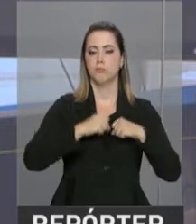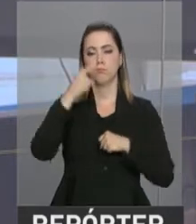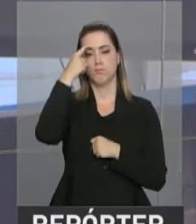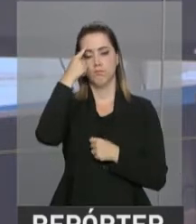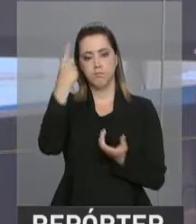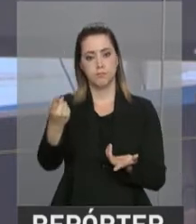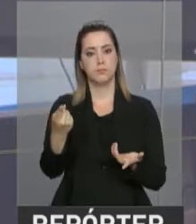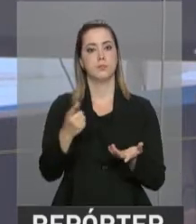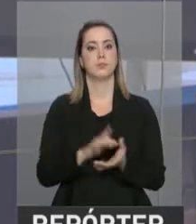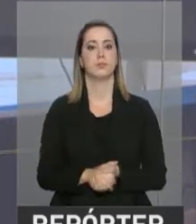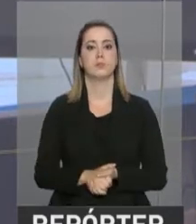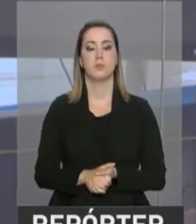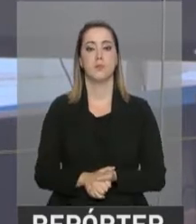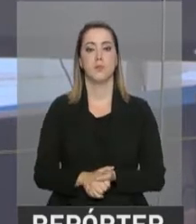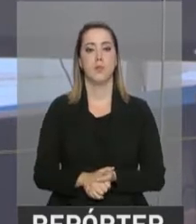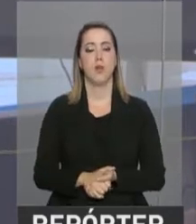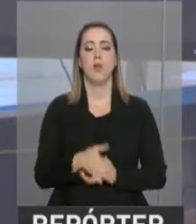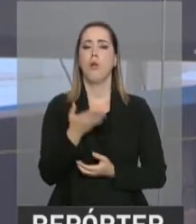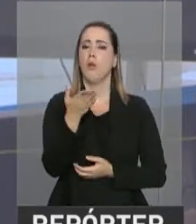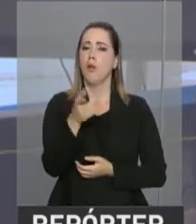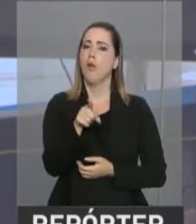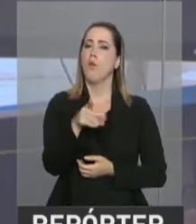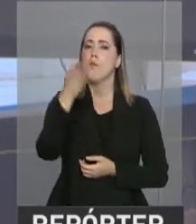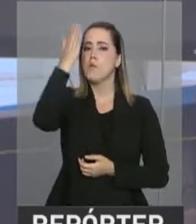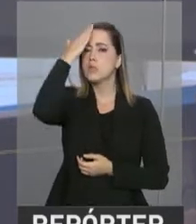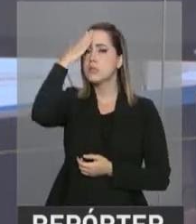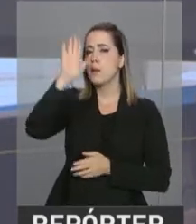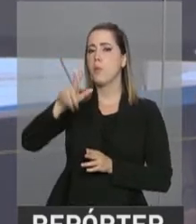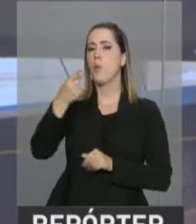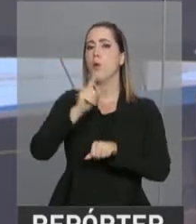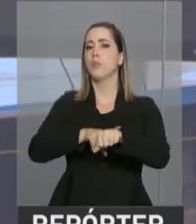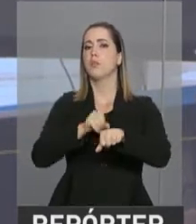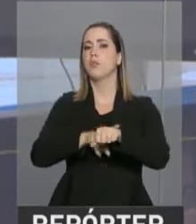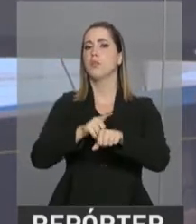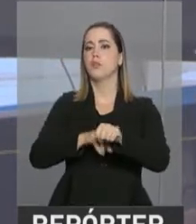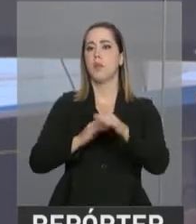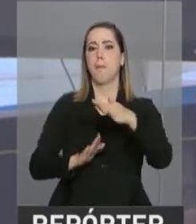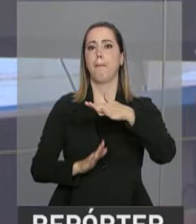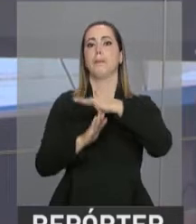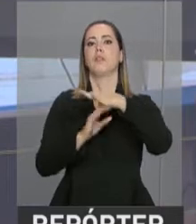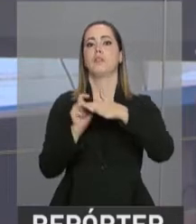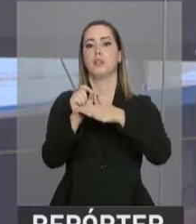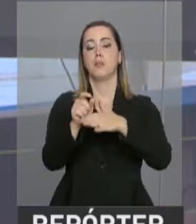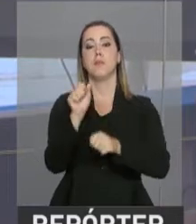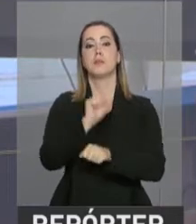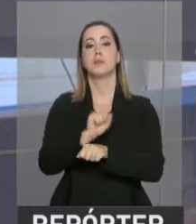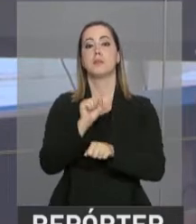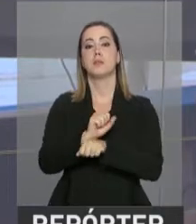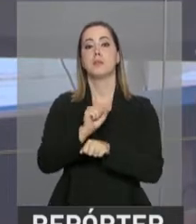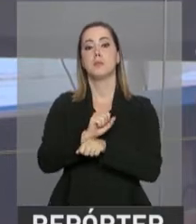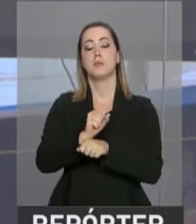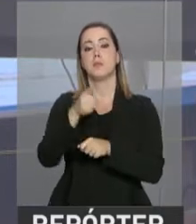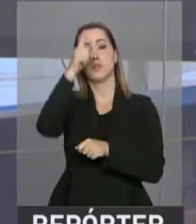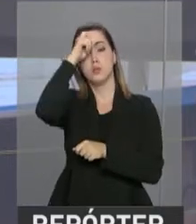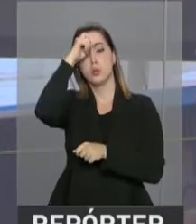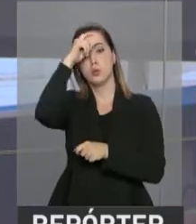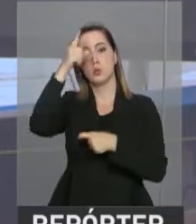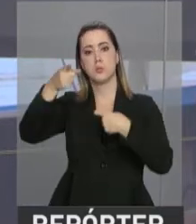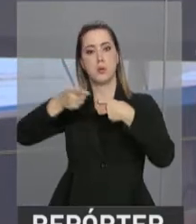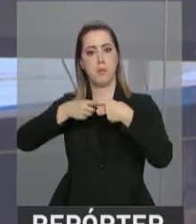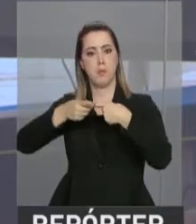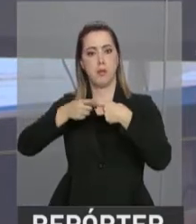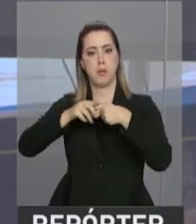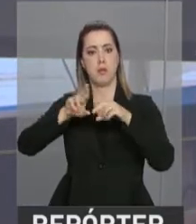você sabe qual é o tempo máximo que o consumidor deve esperar para ser atendido em consultas exames e cirurgias feitas por